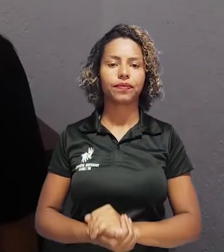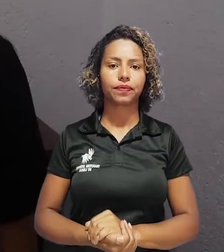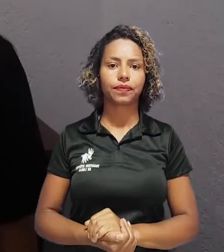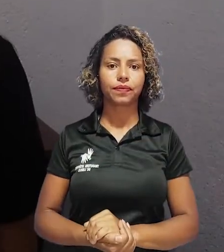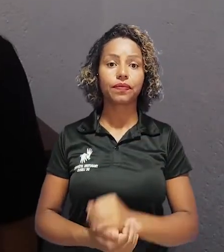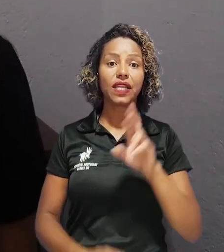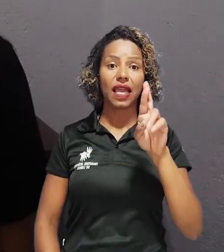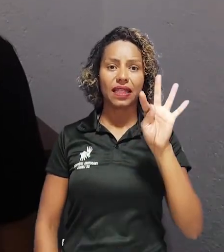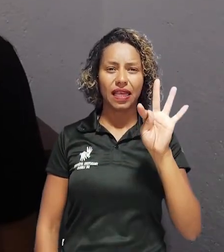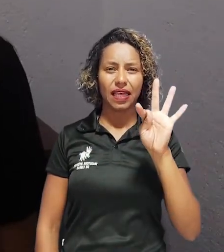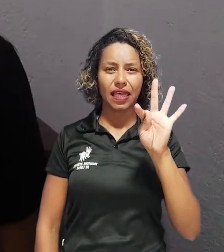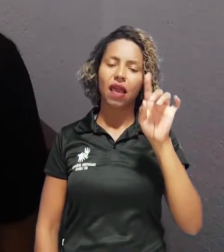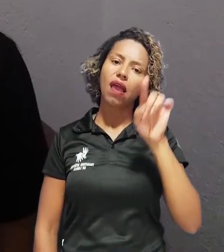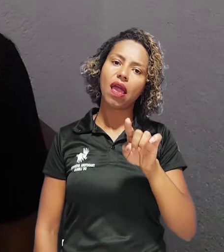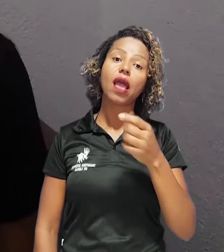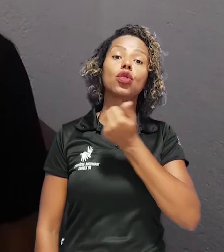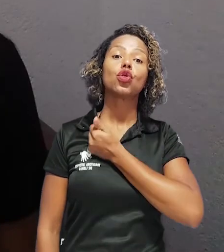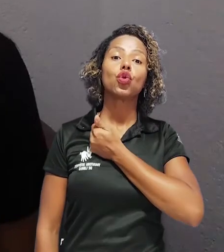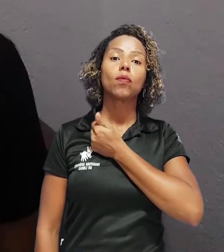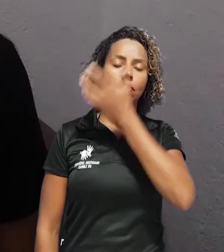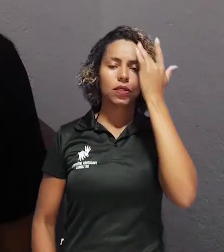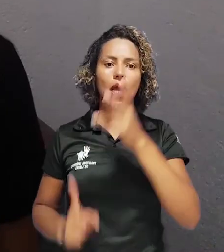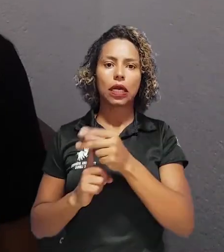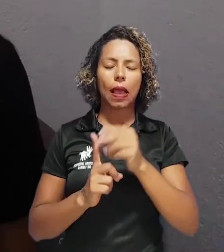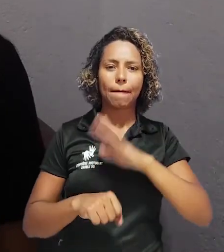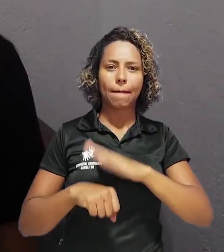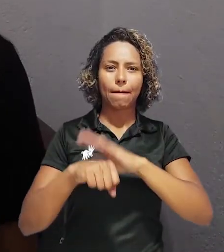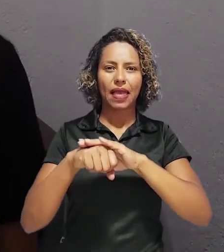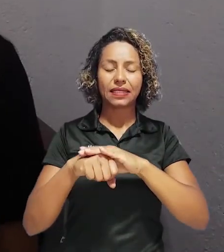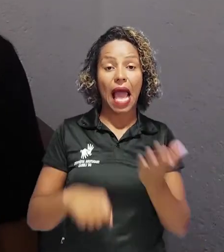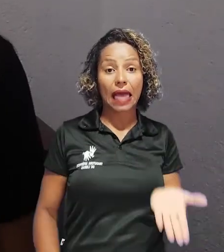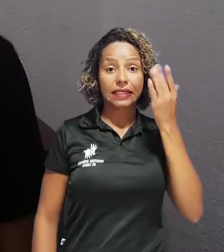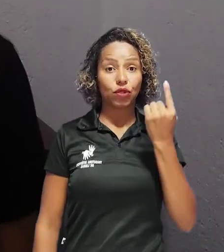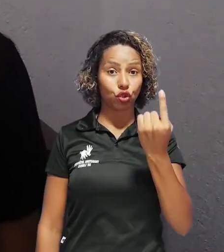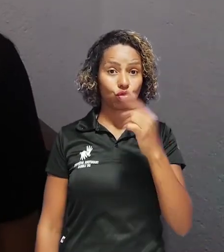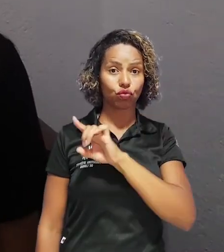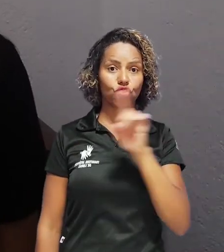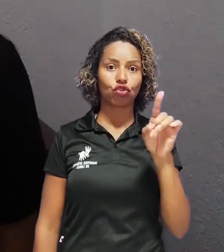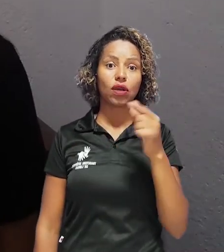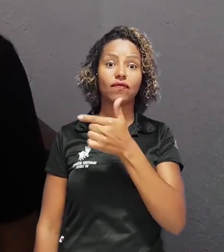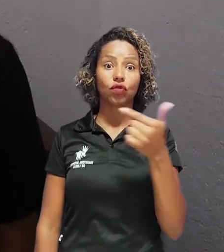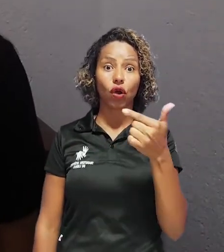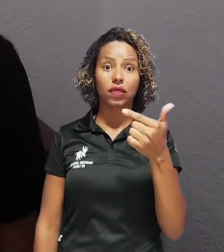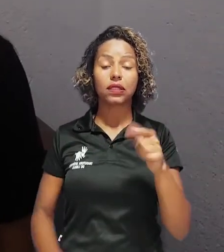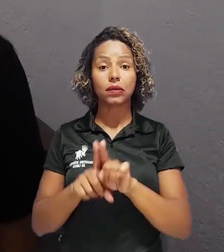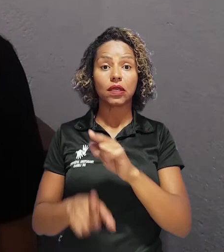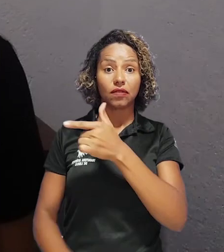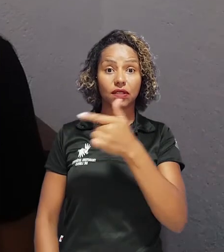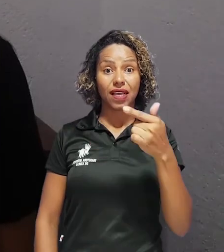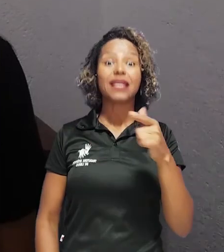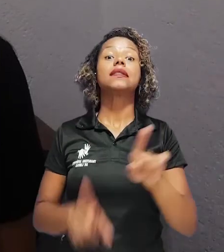em um período de 14 dias o RT que é o número efetivo de reprodução da doença a tela acima de um